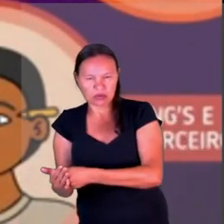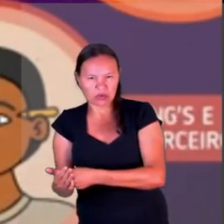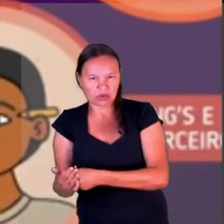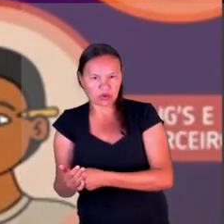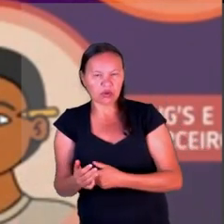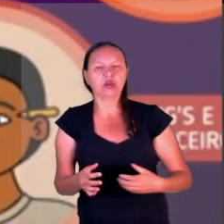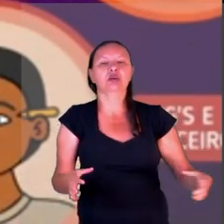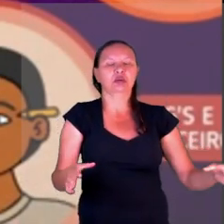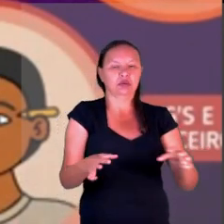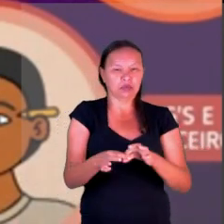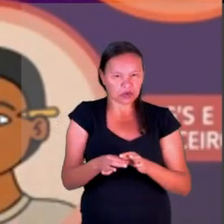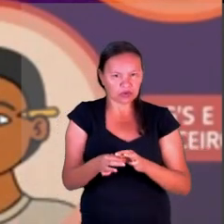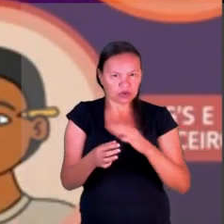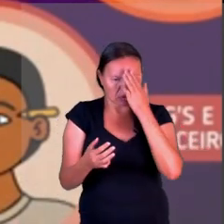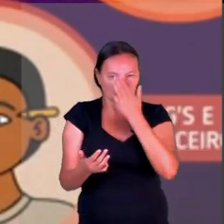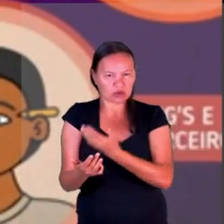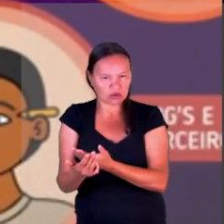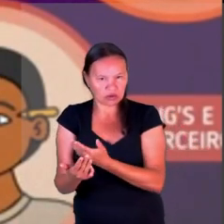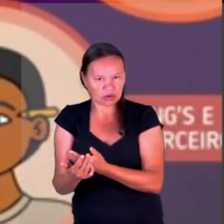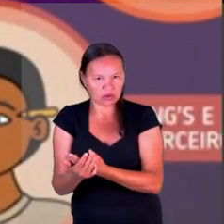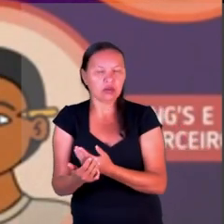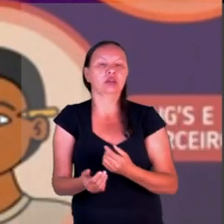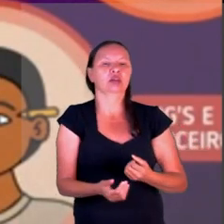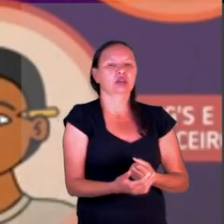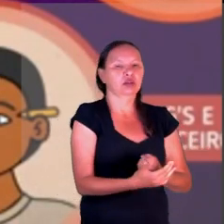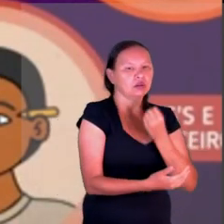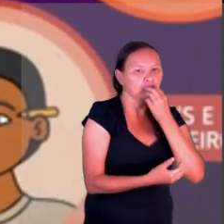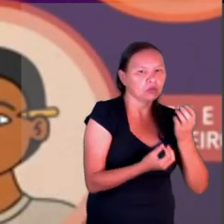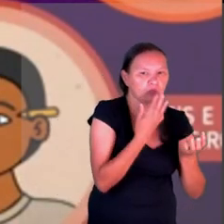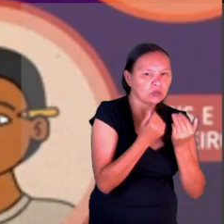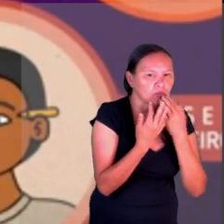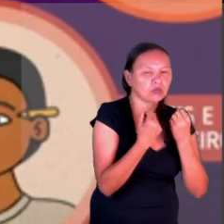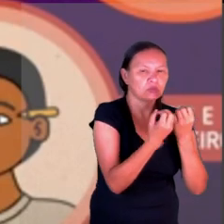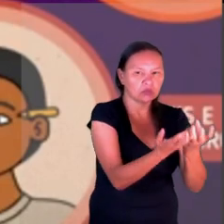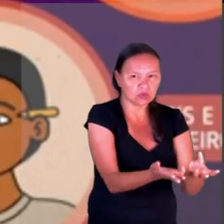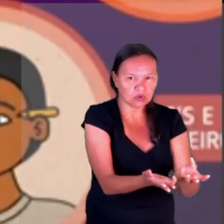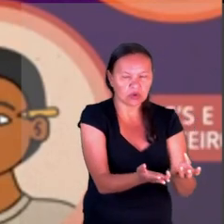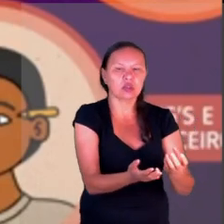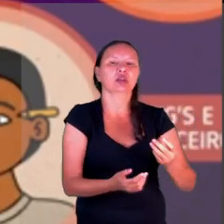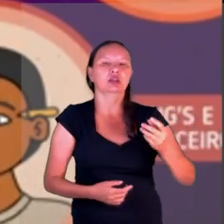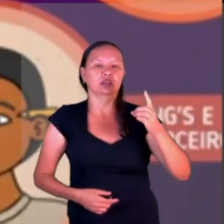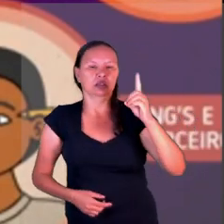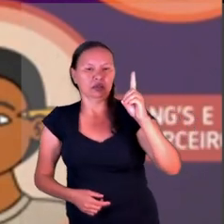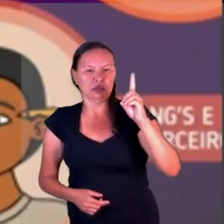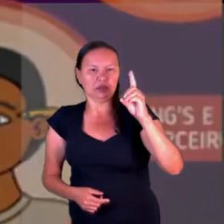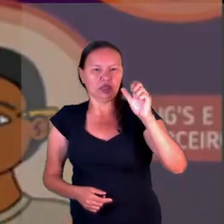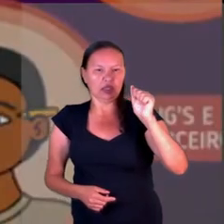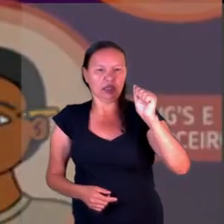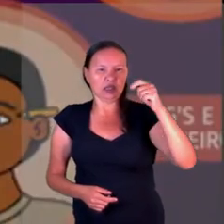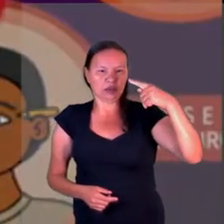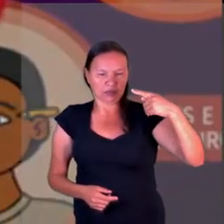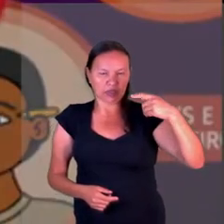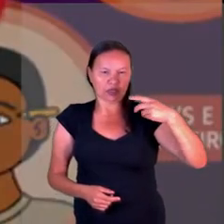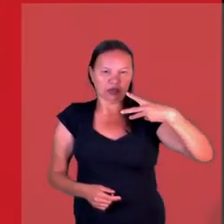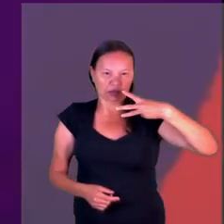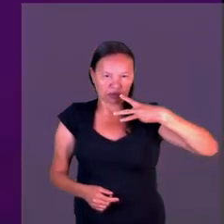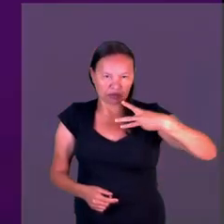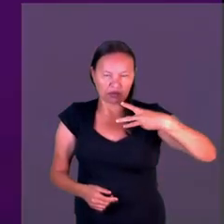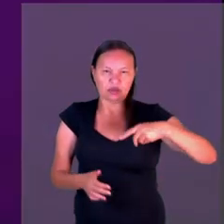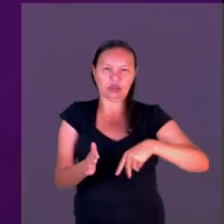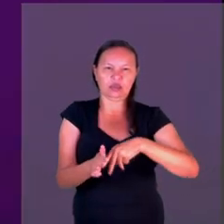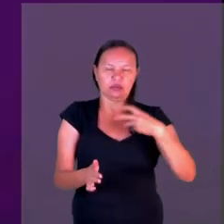fornecimento escolar como adap declaração de aptidão ao Pronaf passo TR a